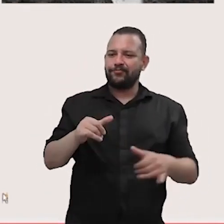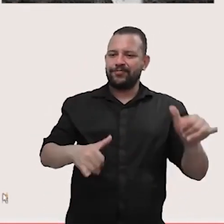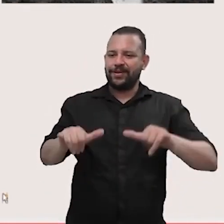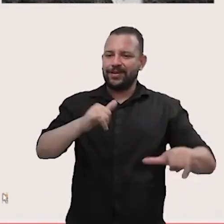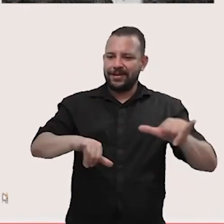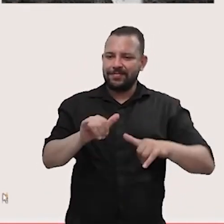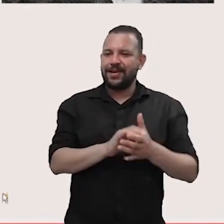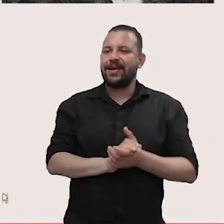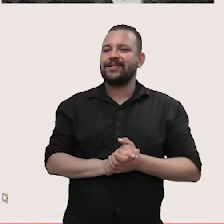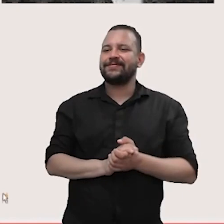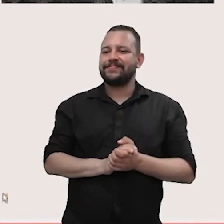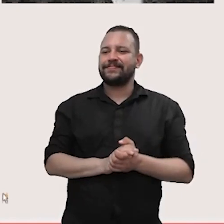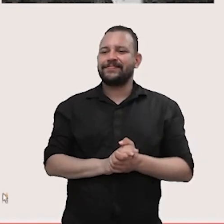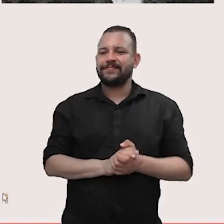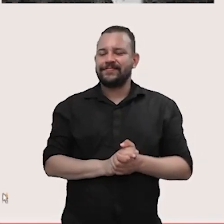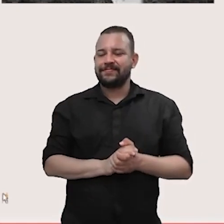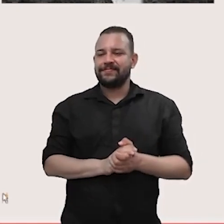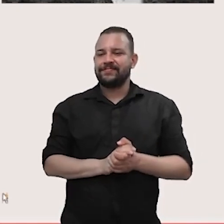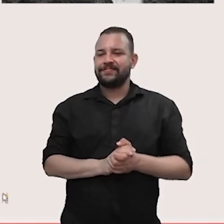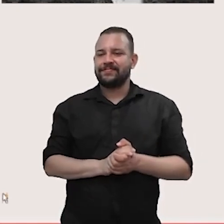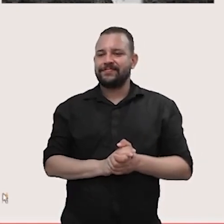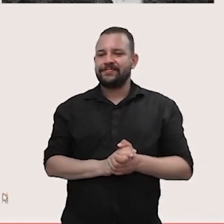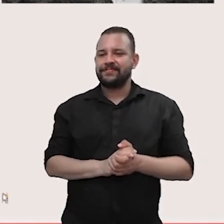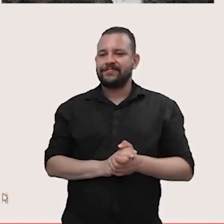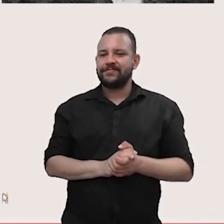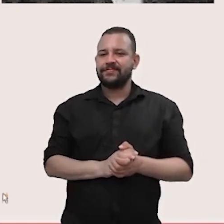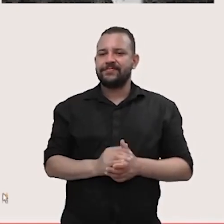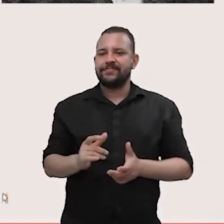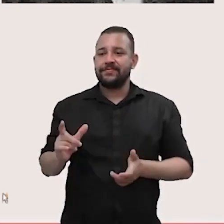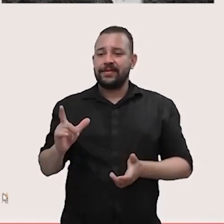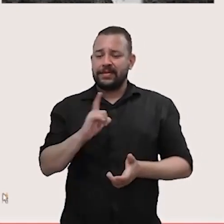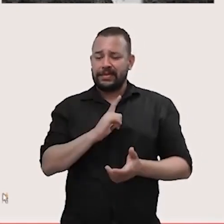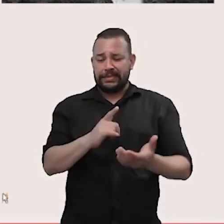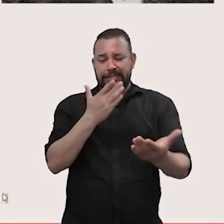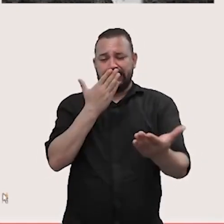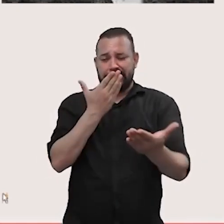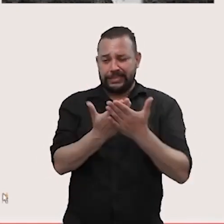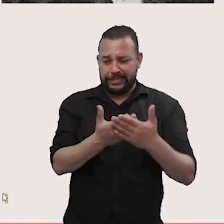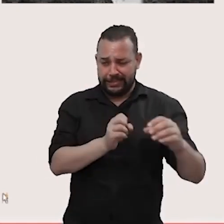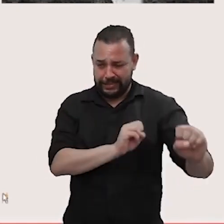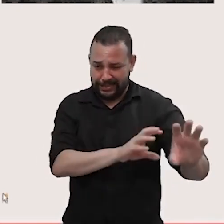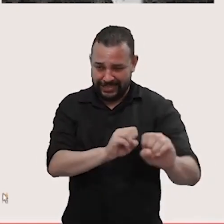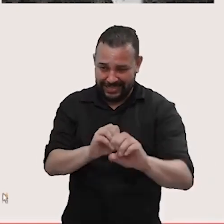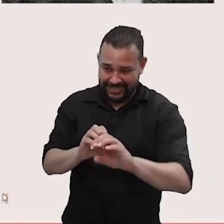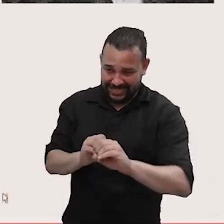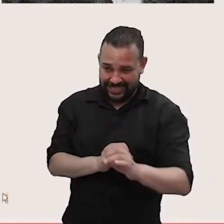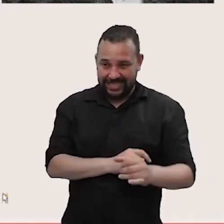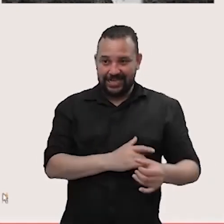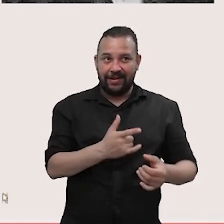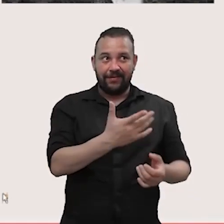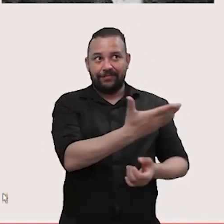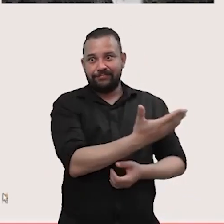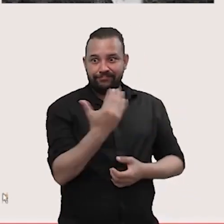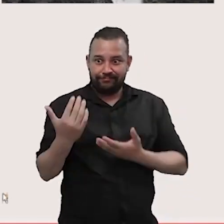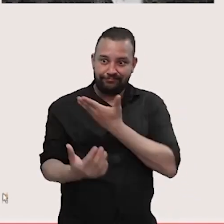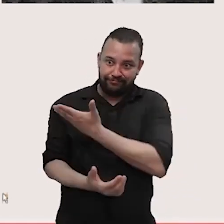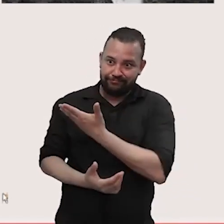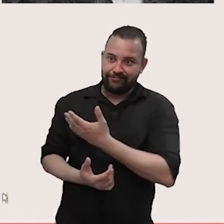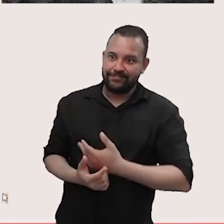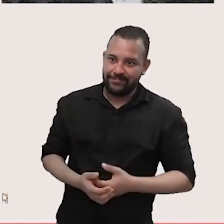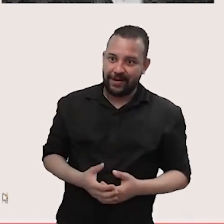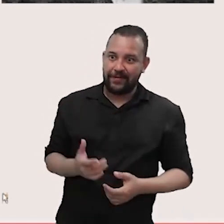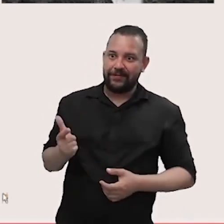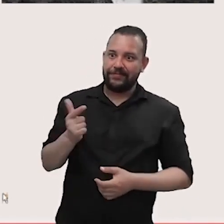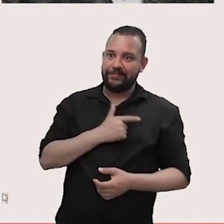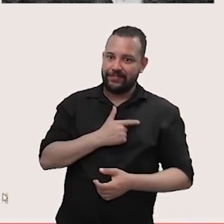viu? Professor de Química. Você olha assim, meu Deus do céu, ele deu tanta aula de Química que ficou assim. Brincadeiras à parte, esse